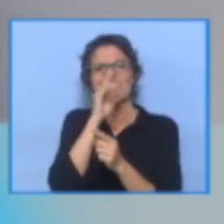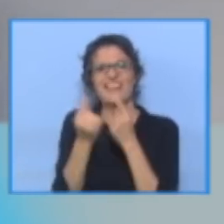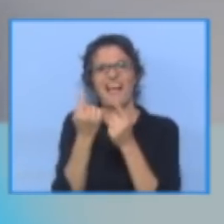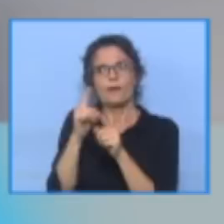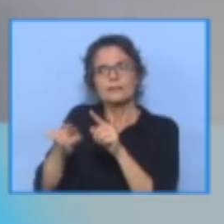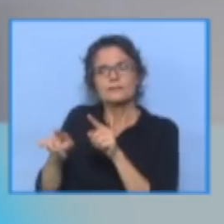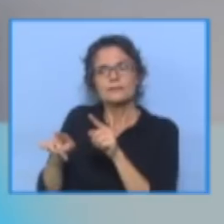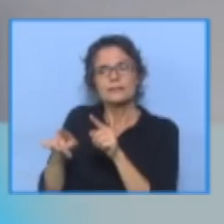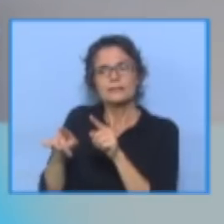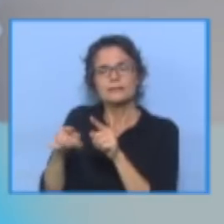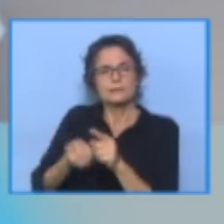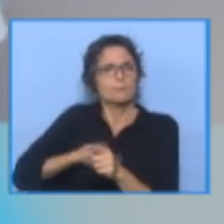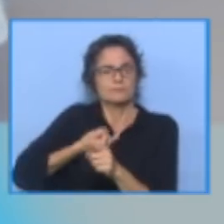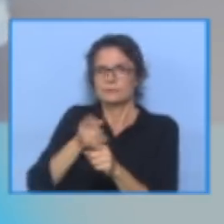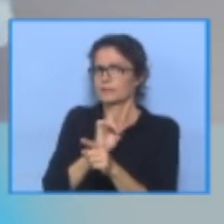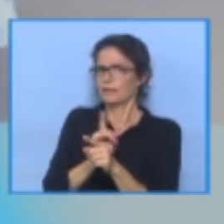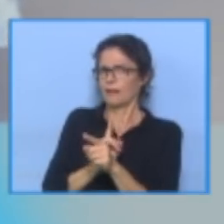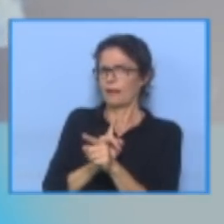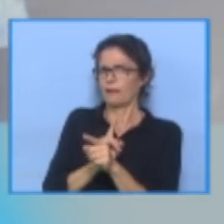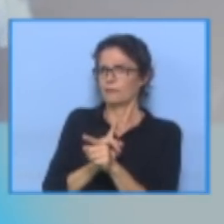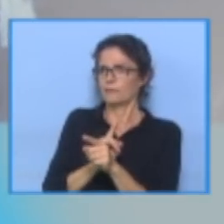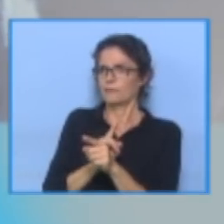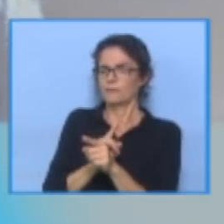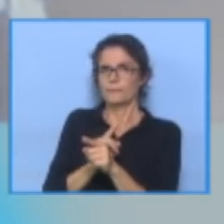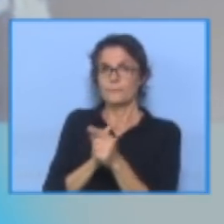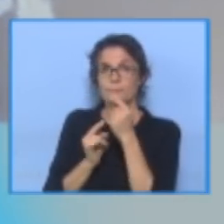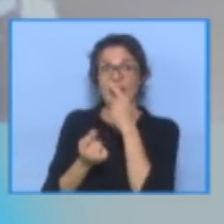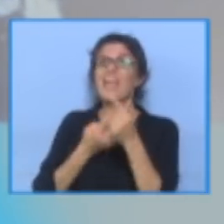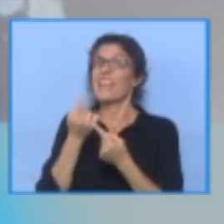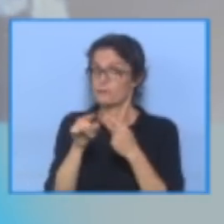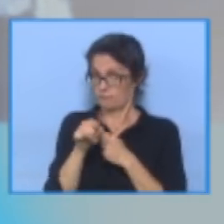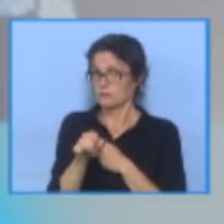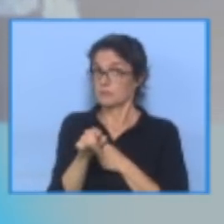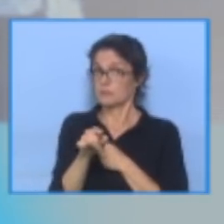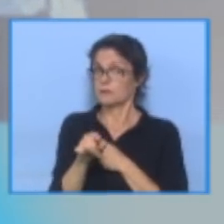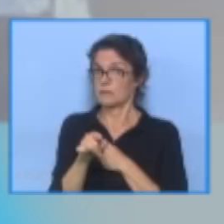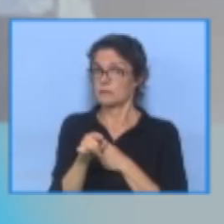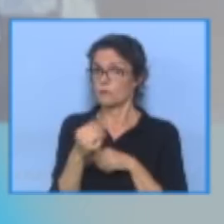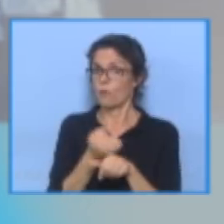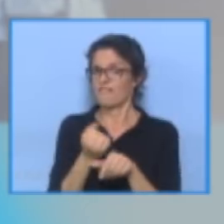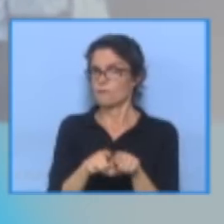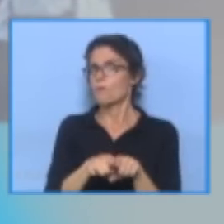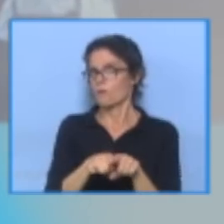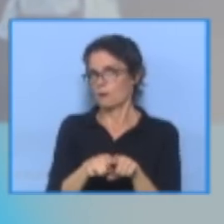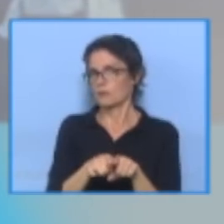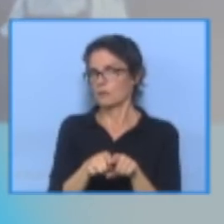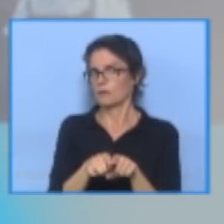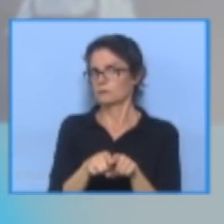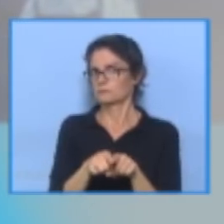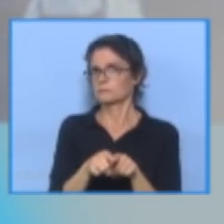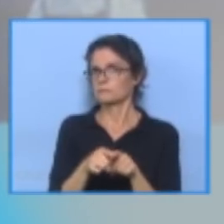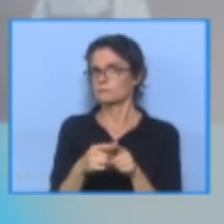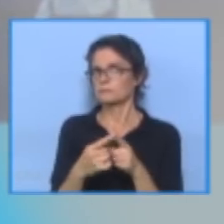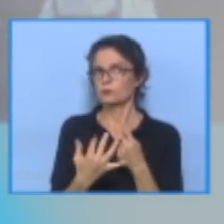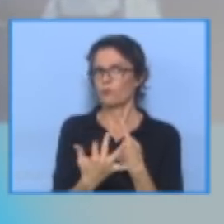ou inibir-nos, como muitas vezes é usado em ações políticas, às vezes populistas, mas a diferença